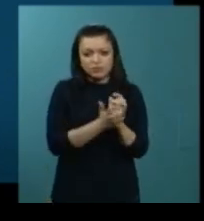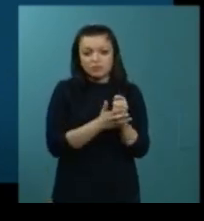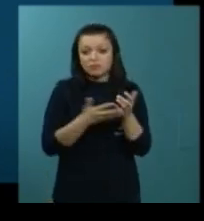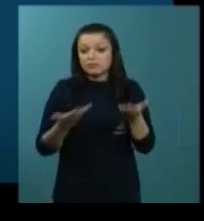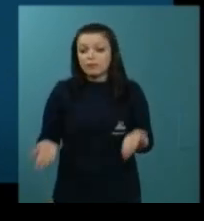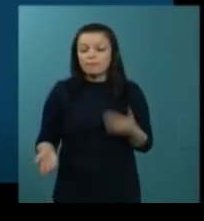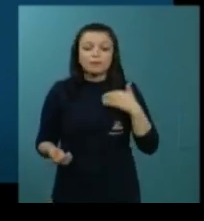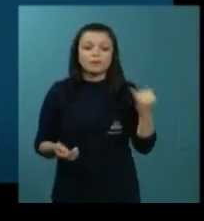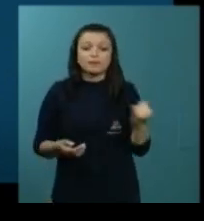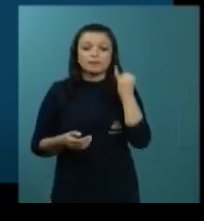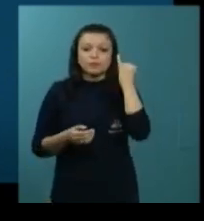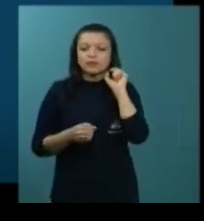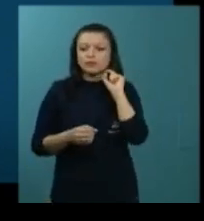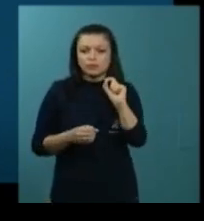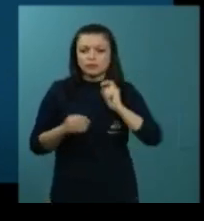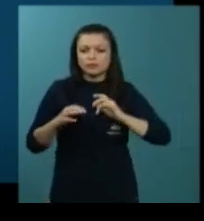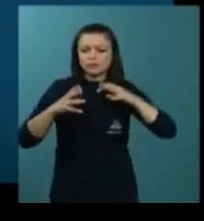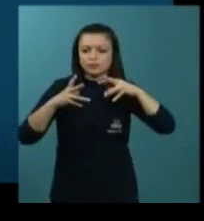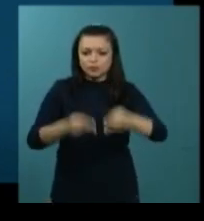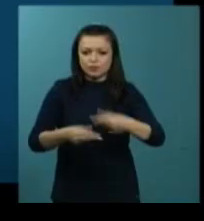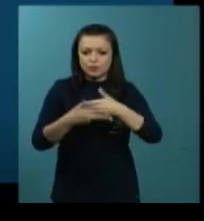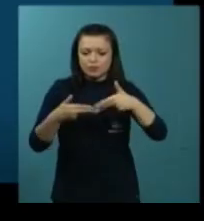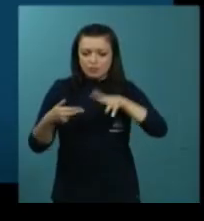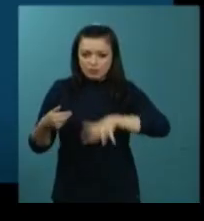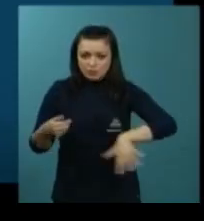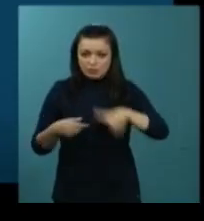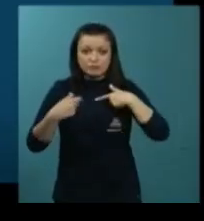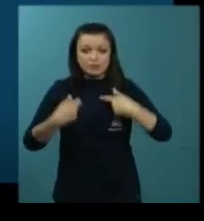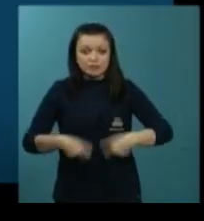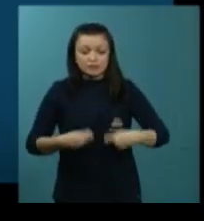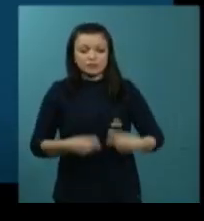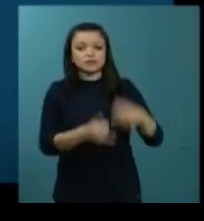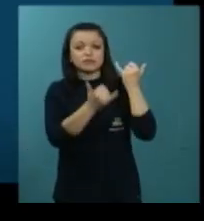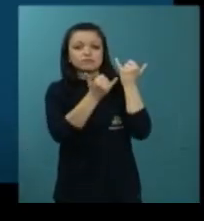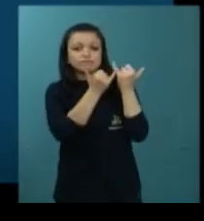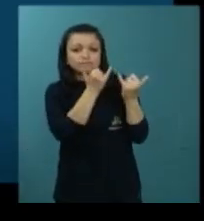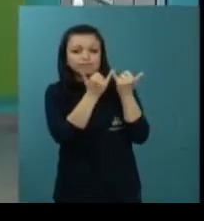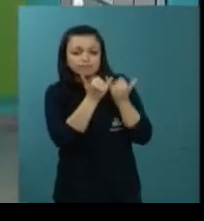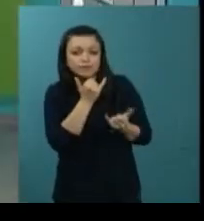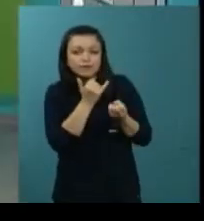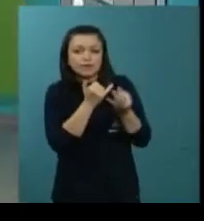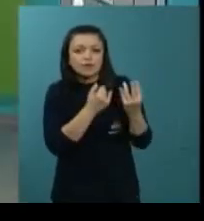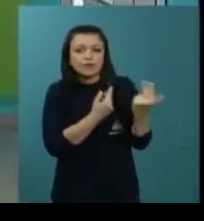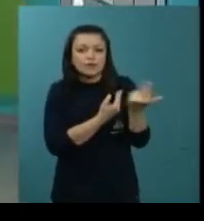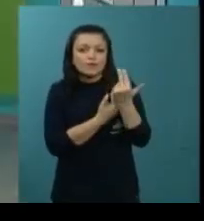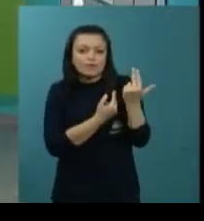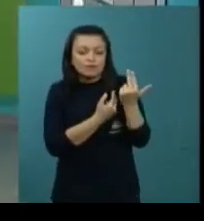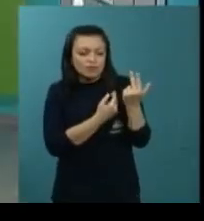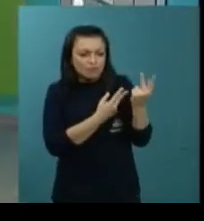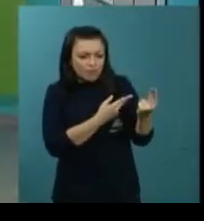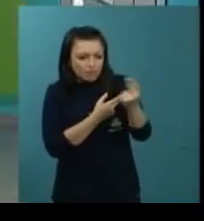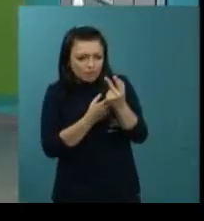de um conjunto possuam alguma característica em comum.